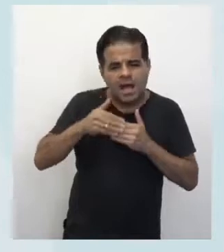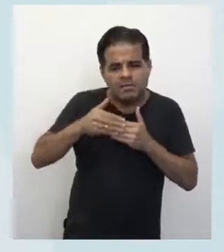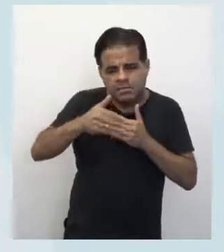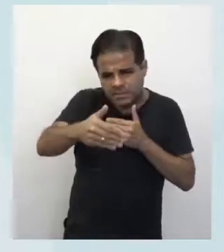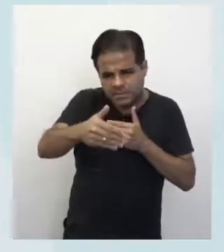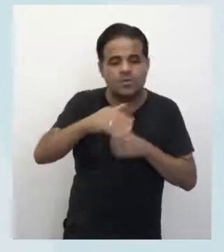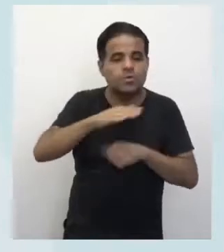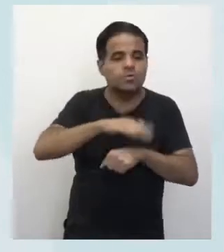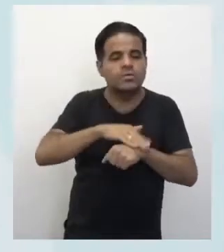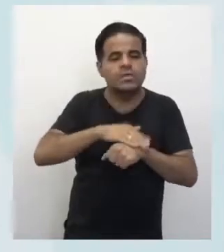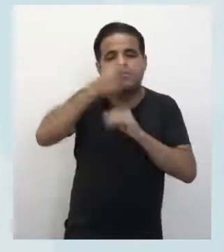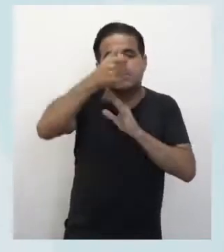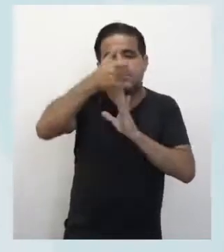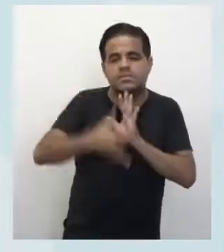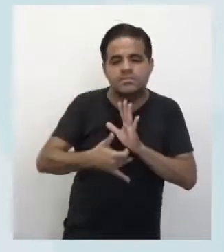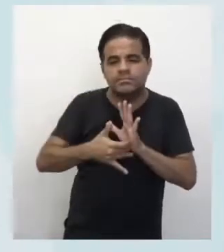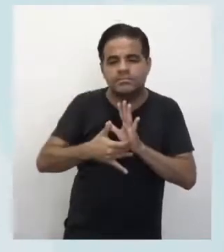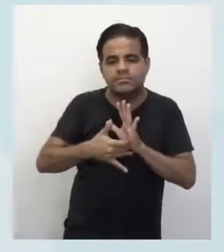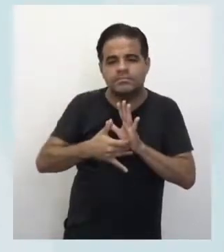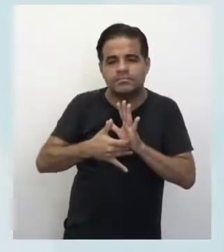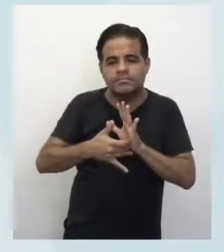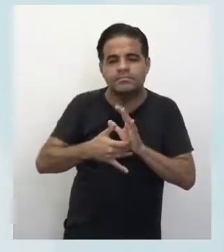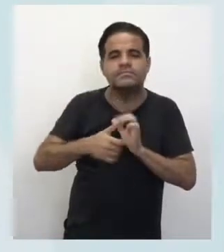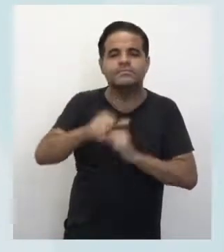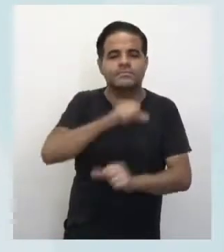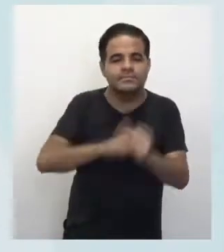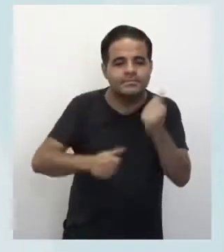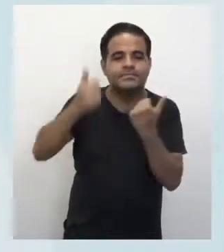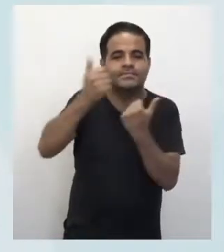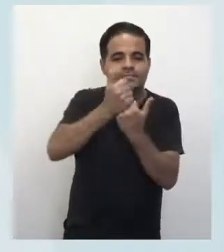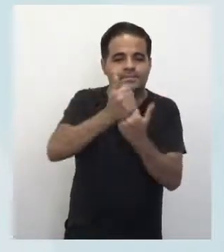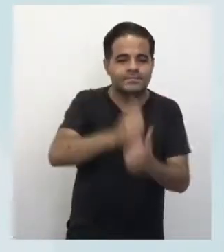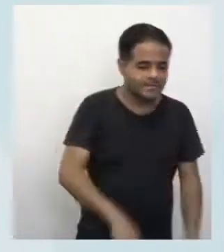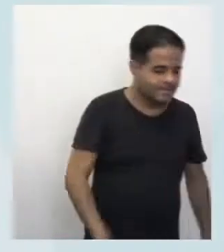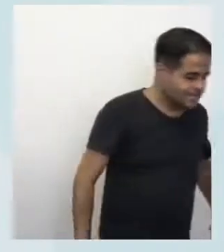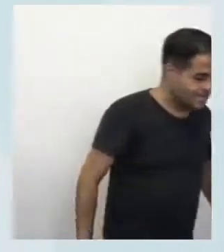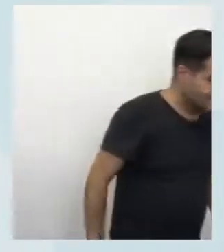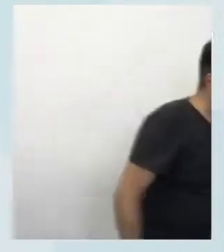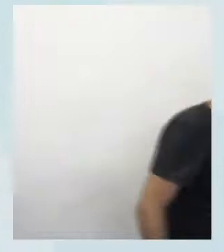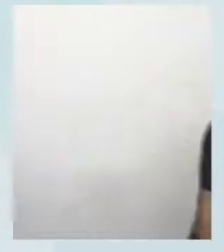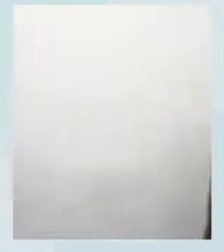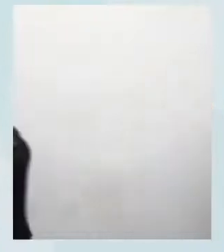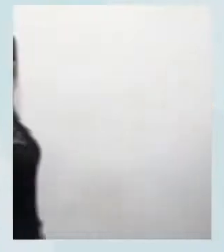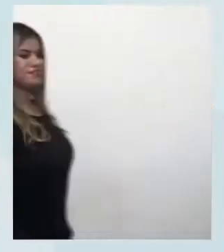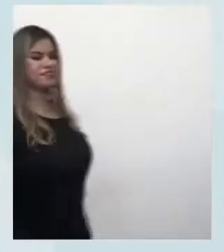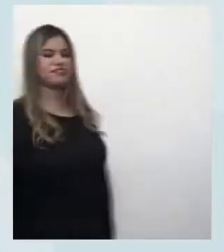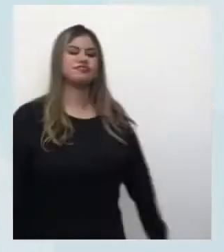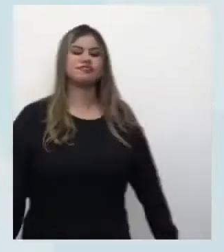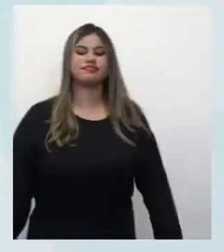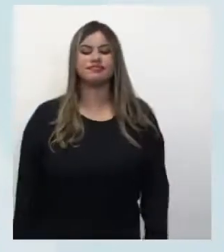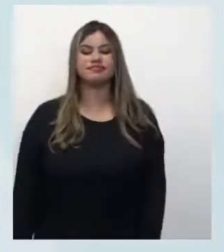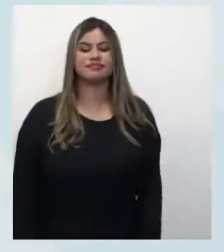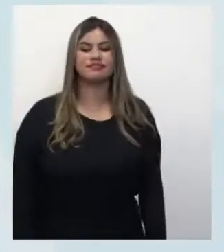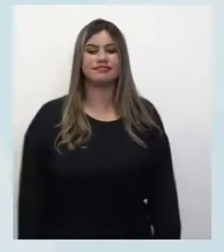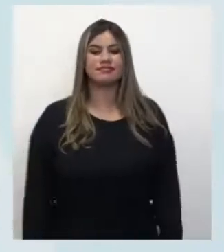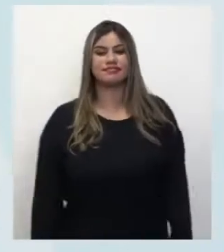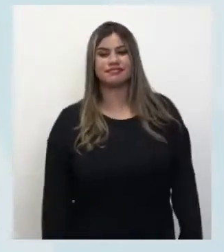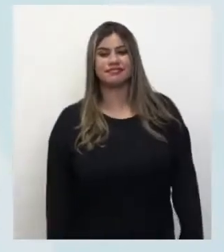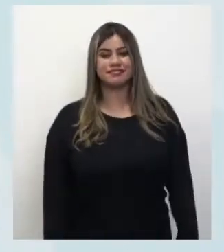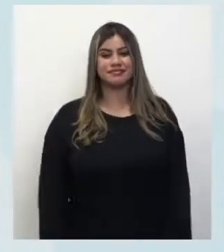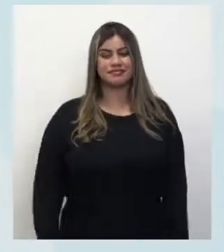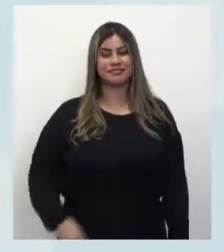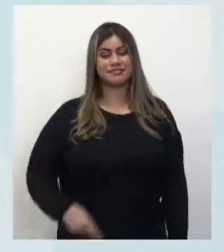no tempo, vai dizer o que é o ser humano? Res cogitans e res extensa, ou seja, uma coisa que pensa e